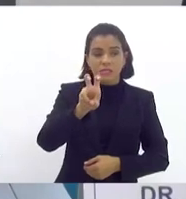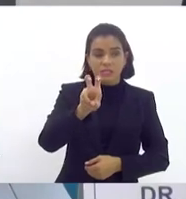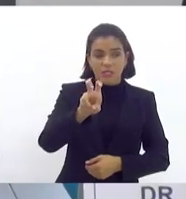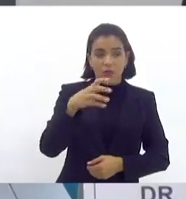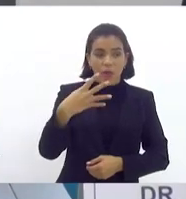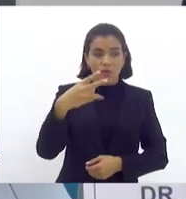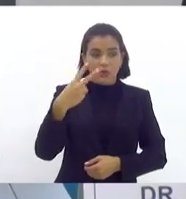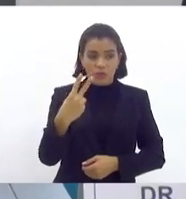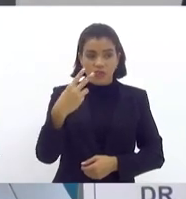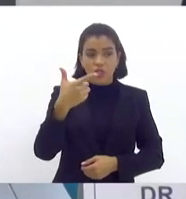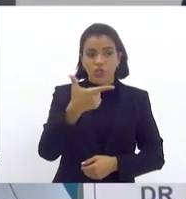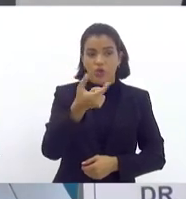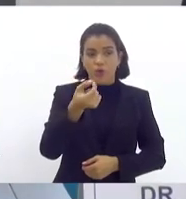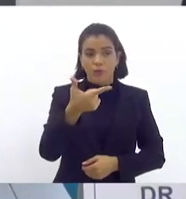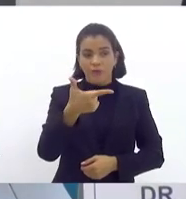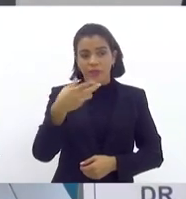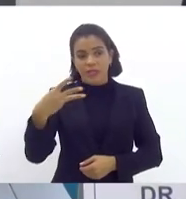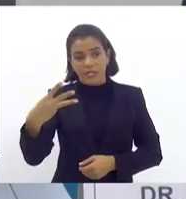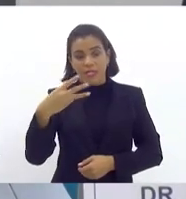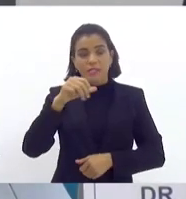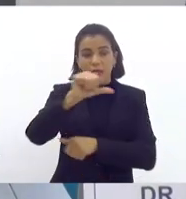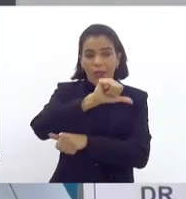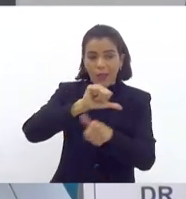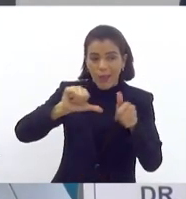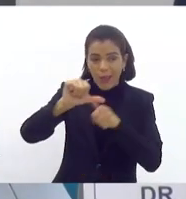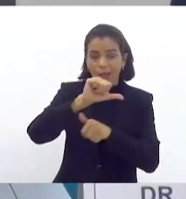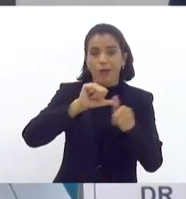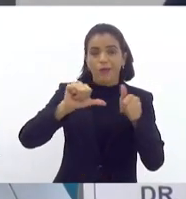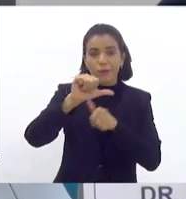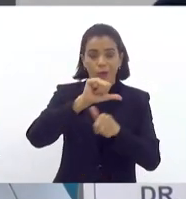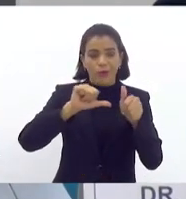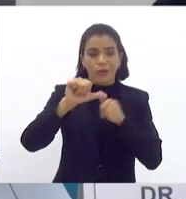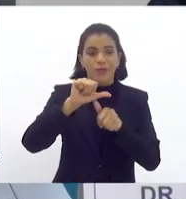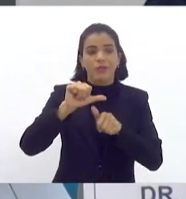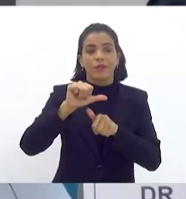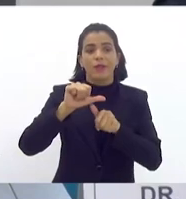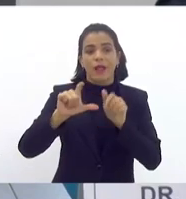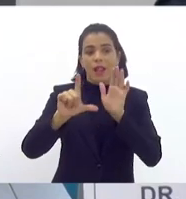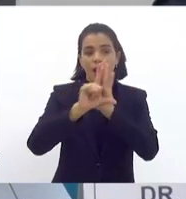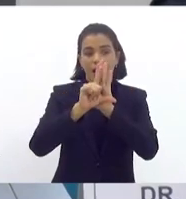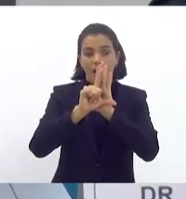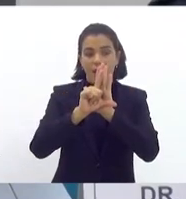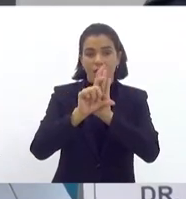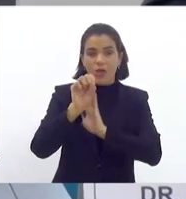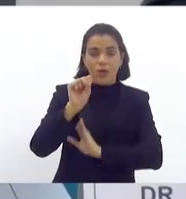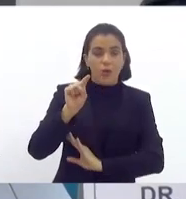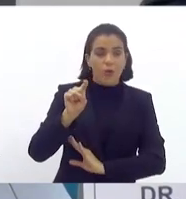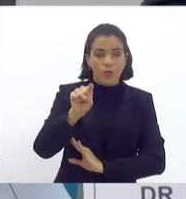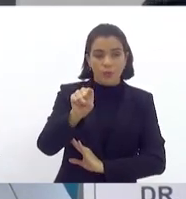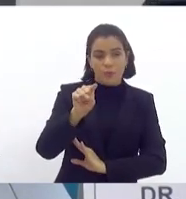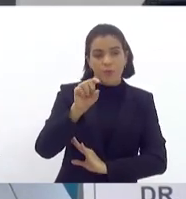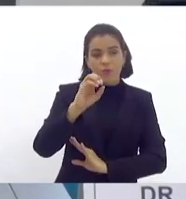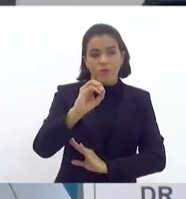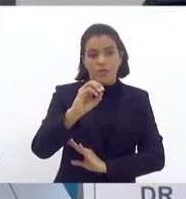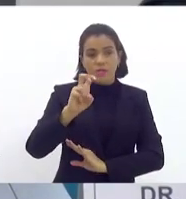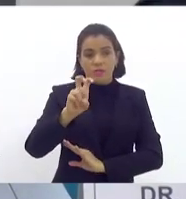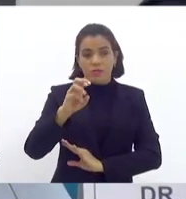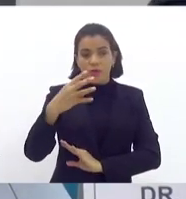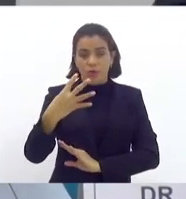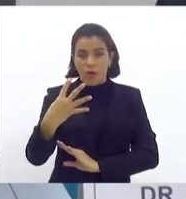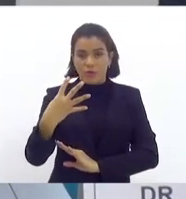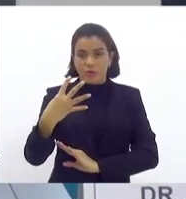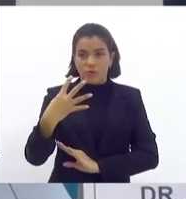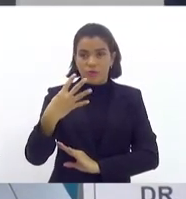PL 542 de 23, de autoria dos deputados Dani Monteiro, Flávio Serafini, professor Josemar, Renata Souza e deputado